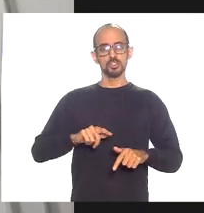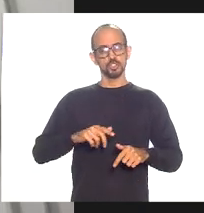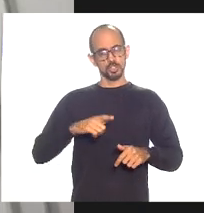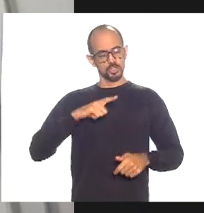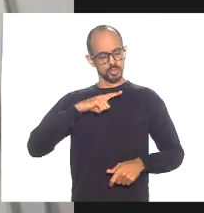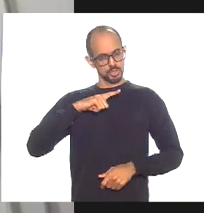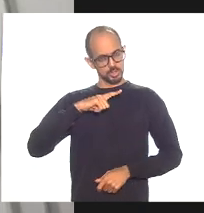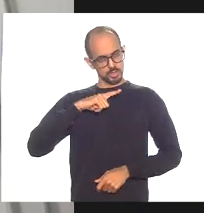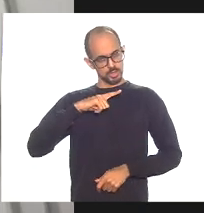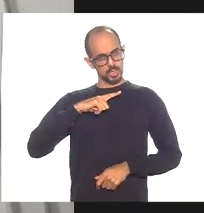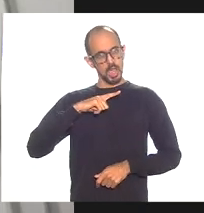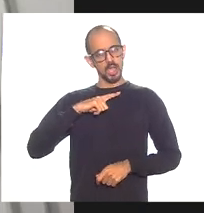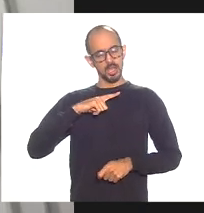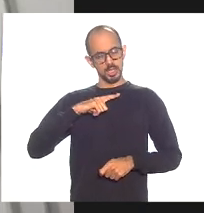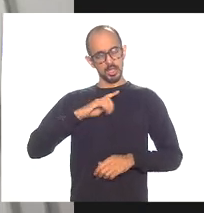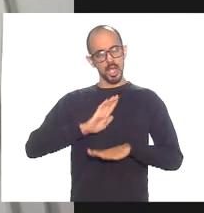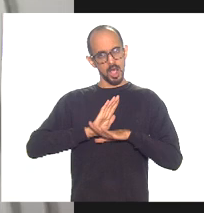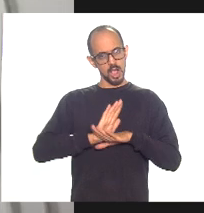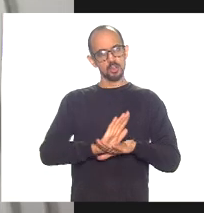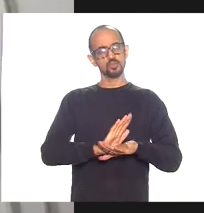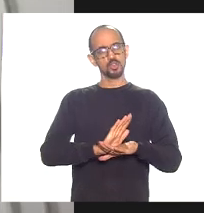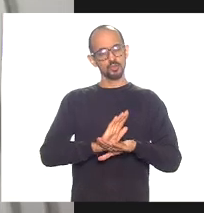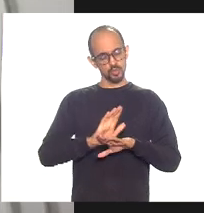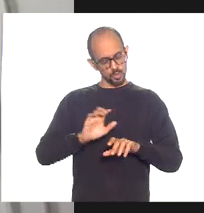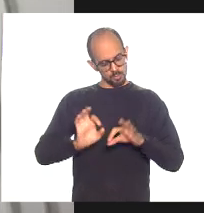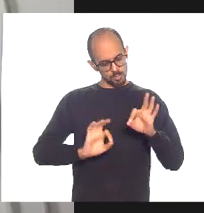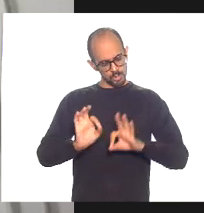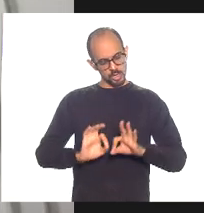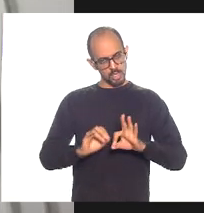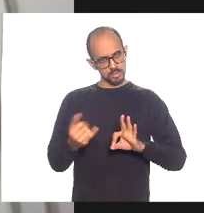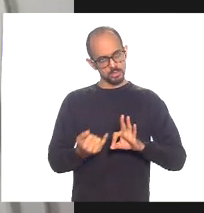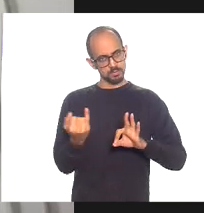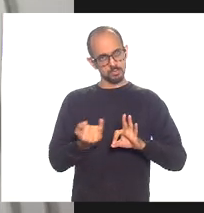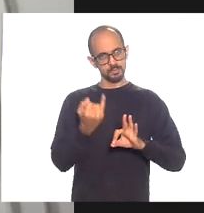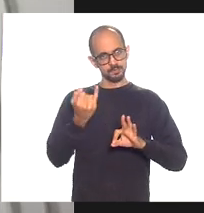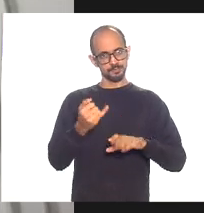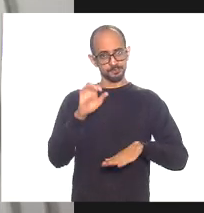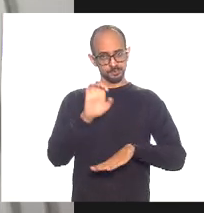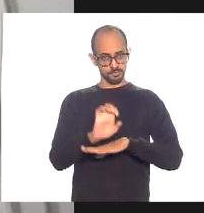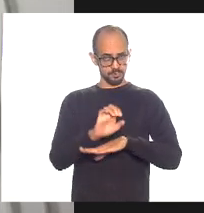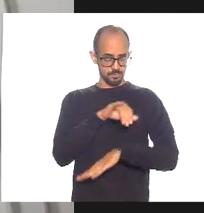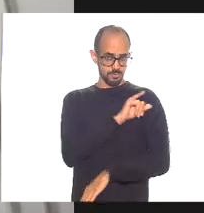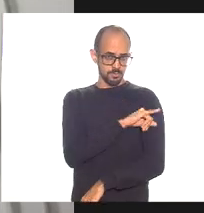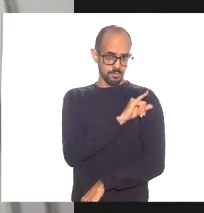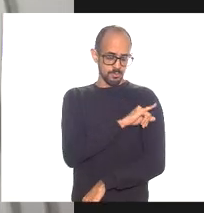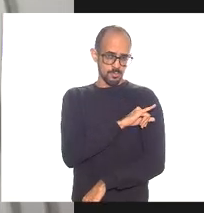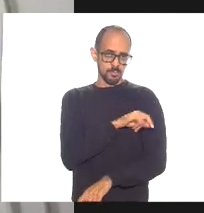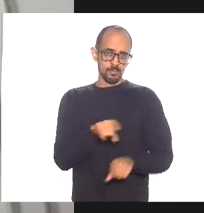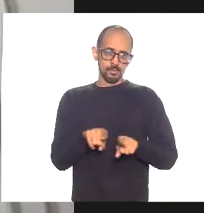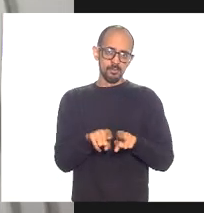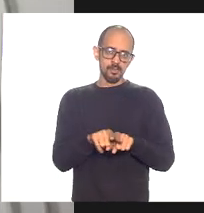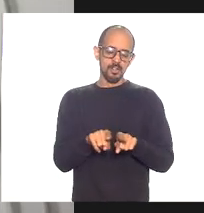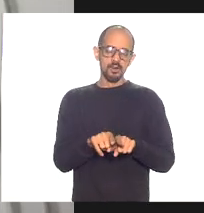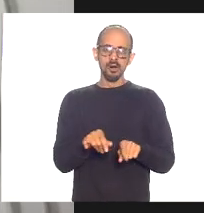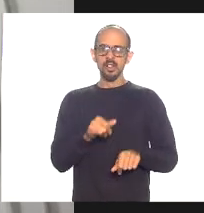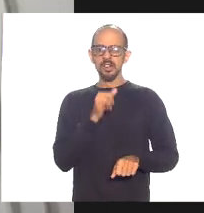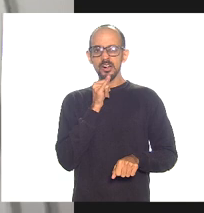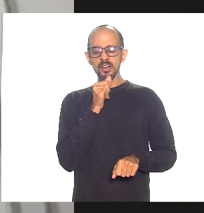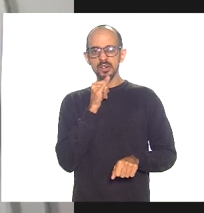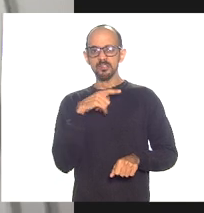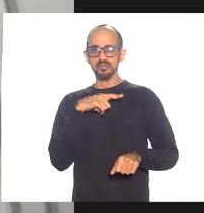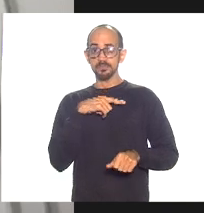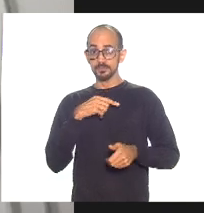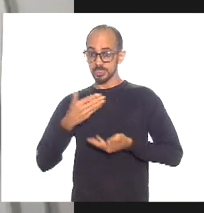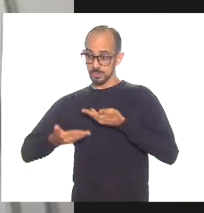tem colaborado com projetos importantíssimos no Estado, a exemplo, né, da parceria com a